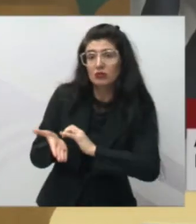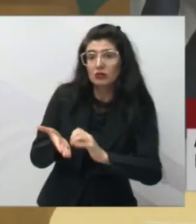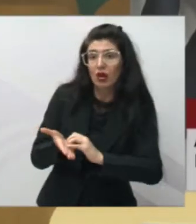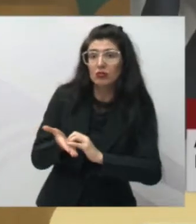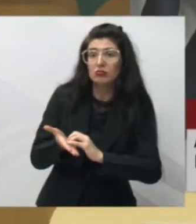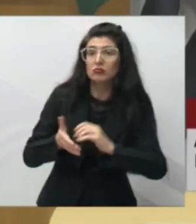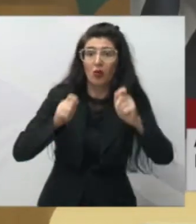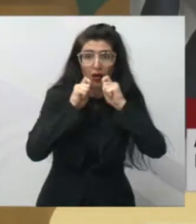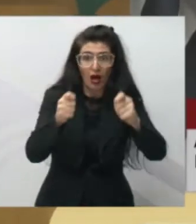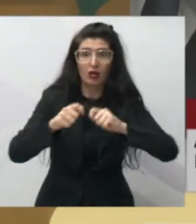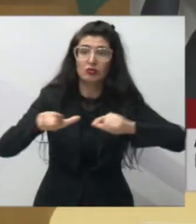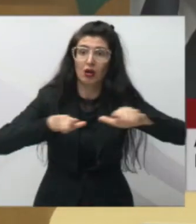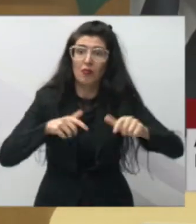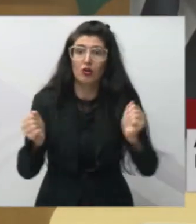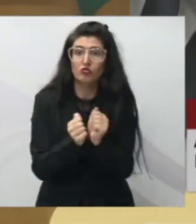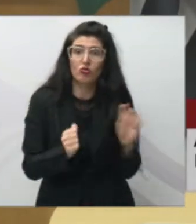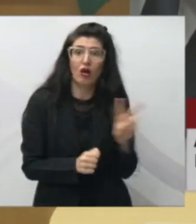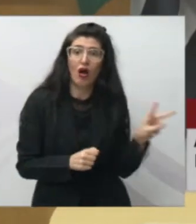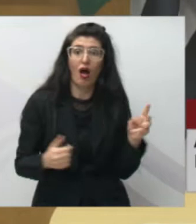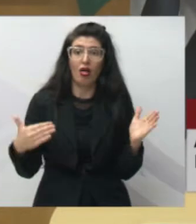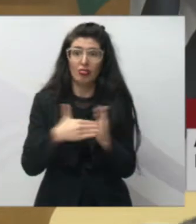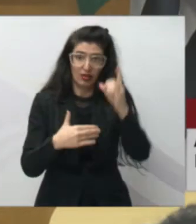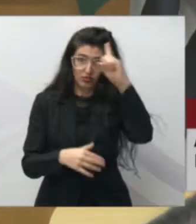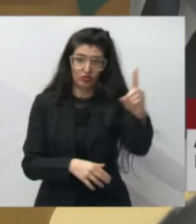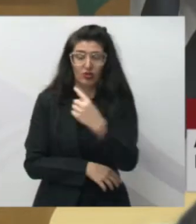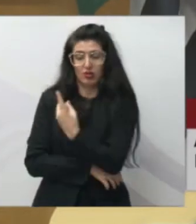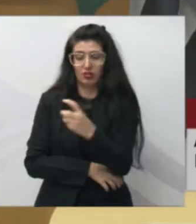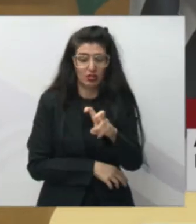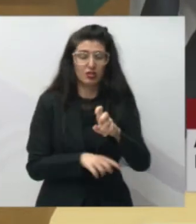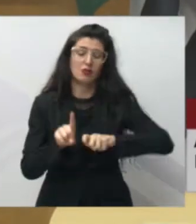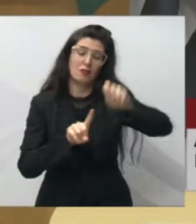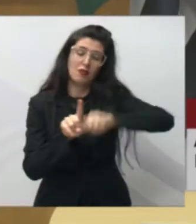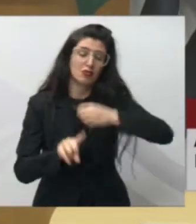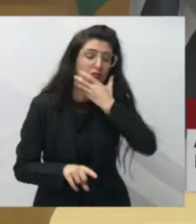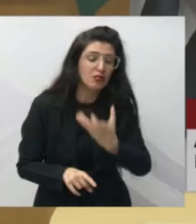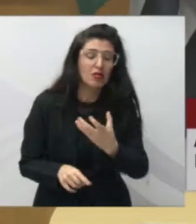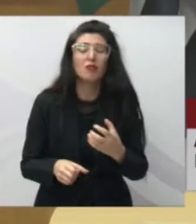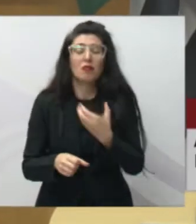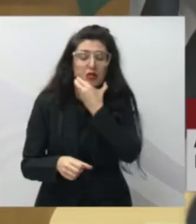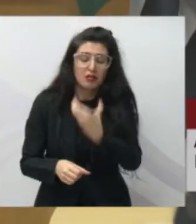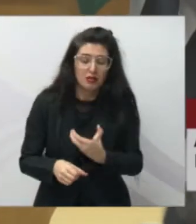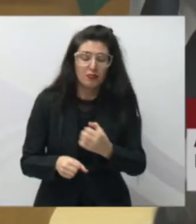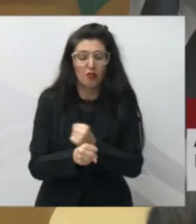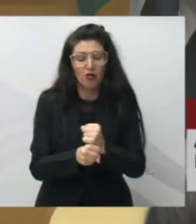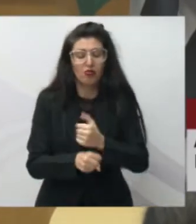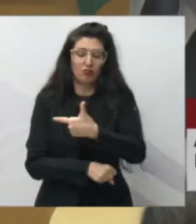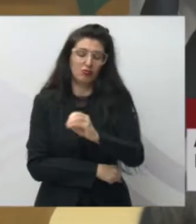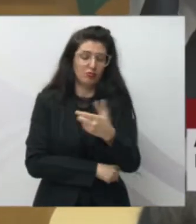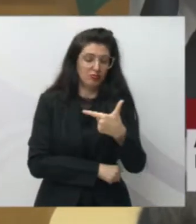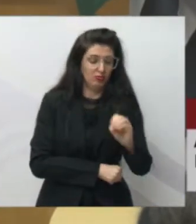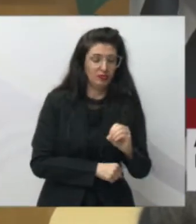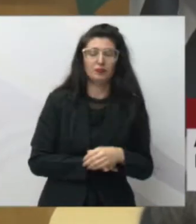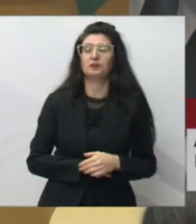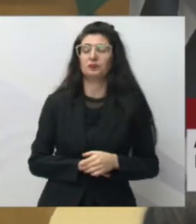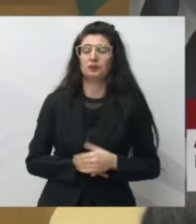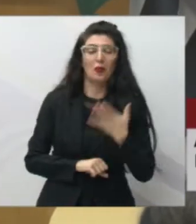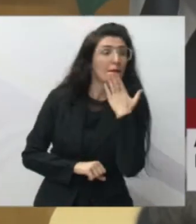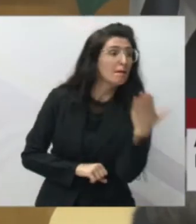ano, até o dia 15 de dezembro de 2020. Solicito, então, aos vereadores que